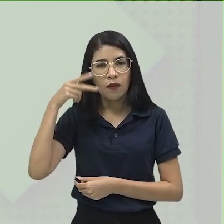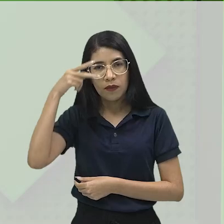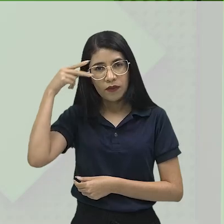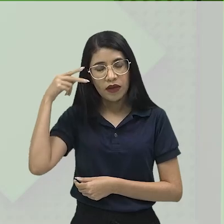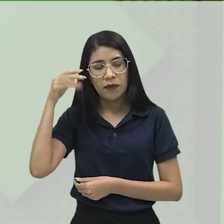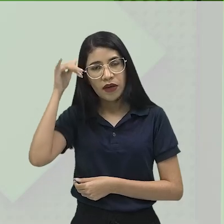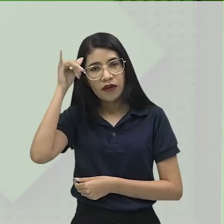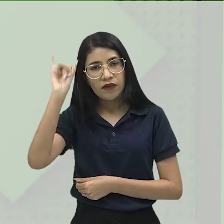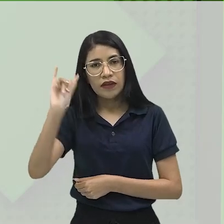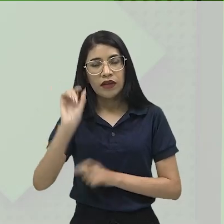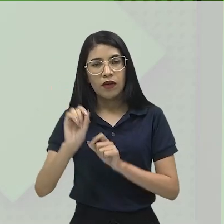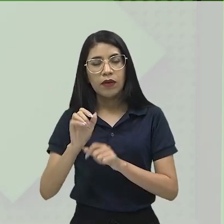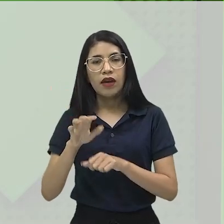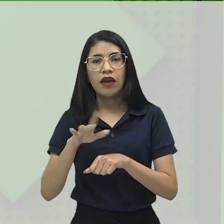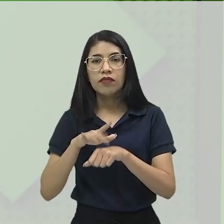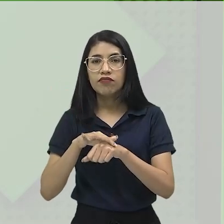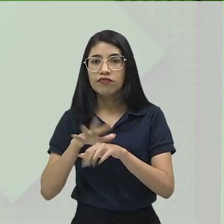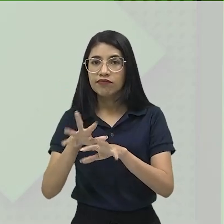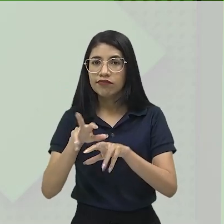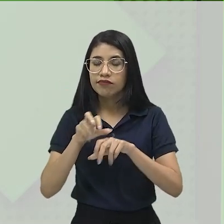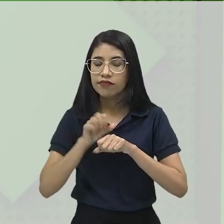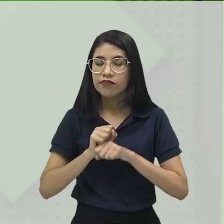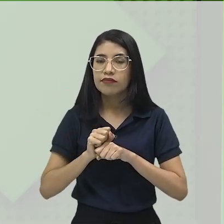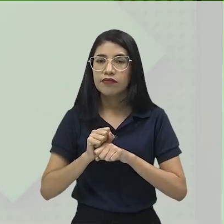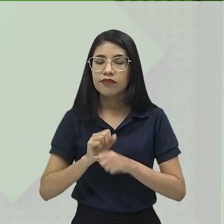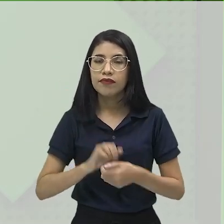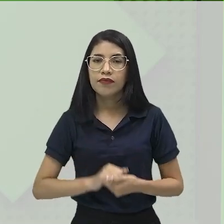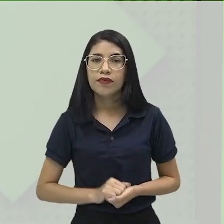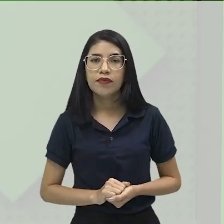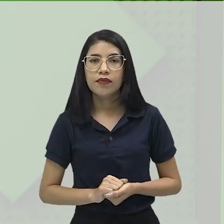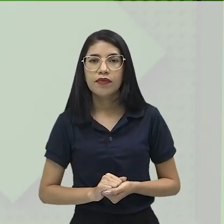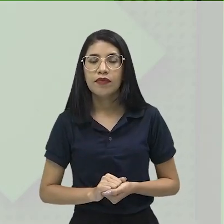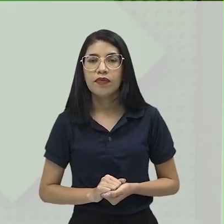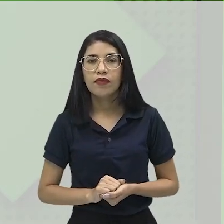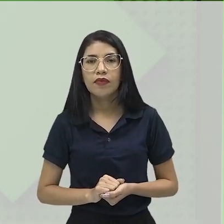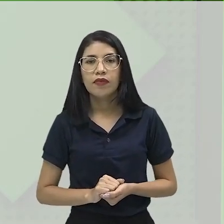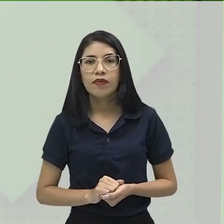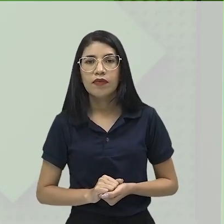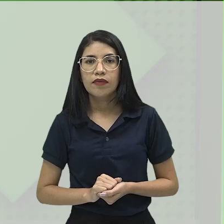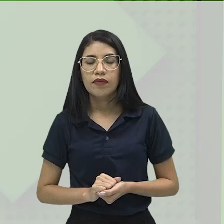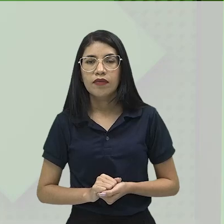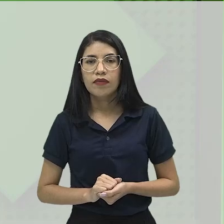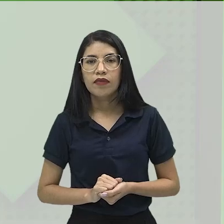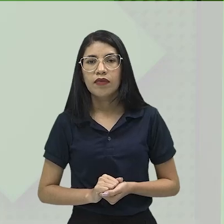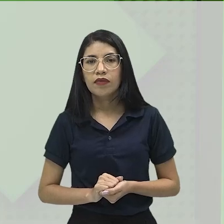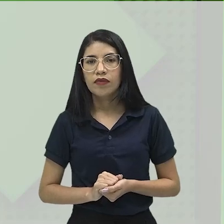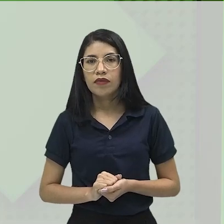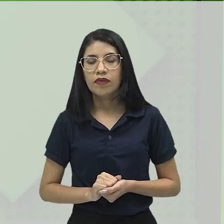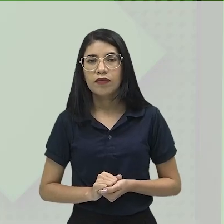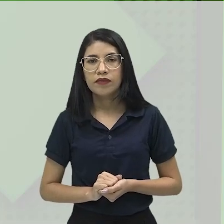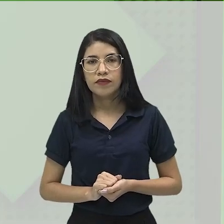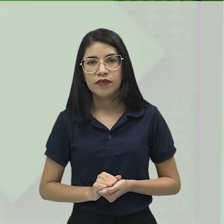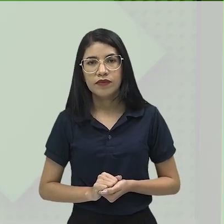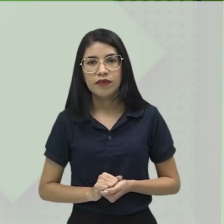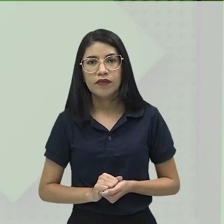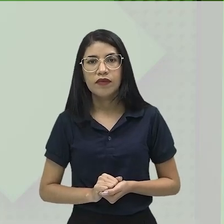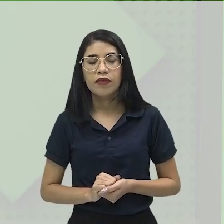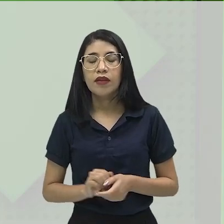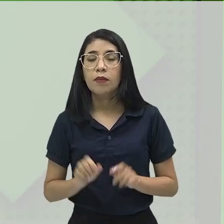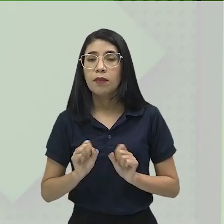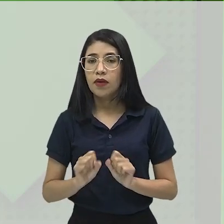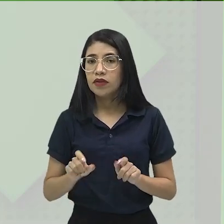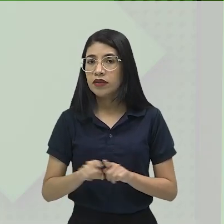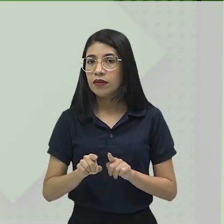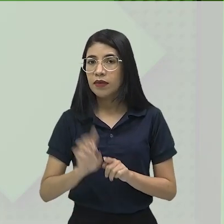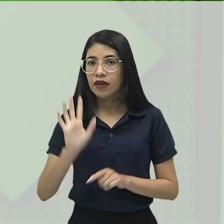para evitar de haver aí essa contaminação por esses micro-organismos causadores dessas infecções.